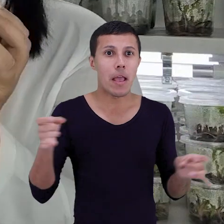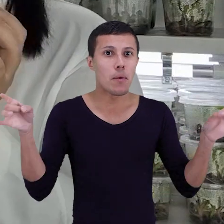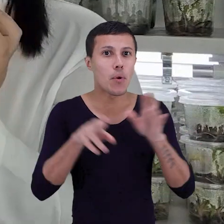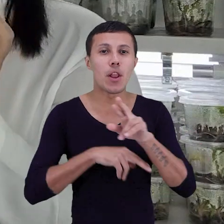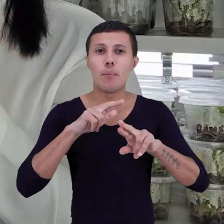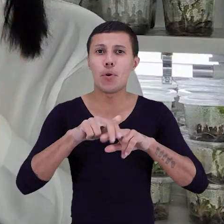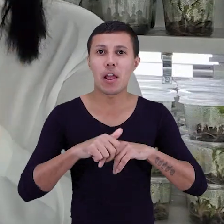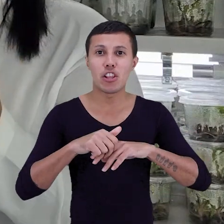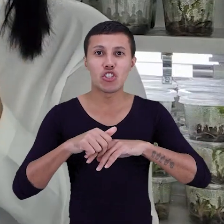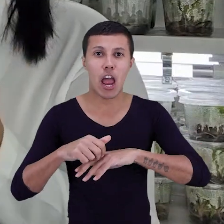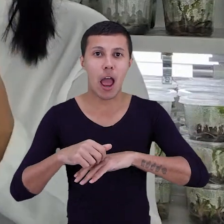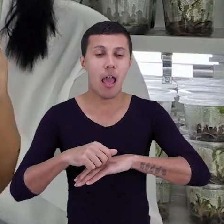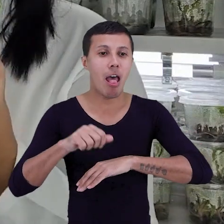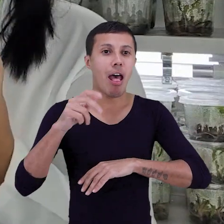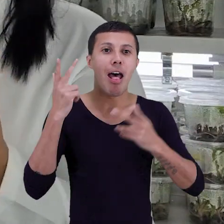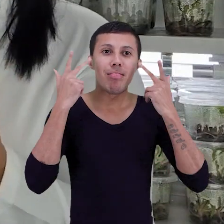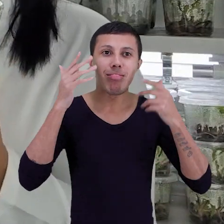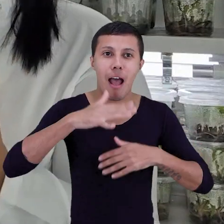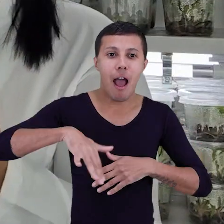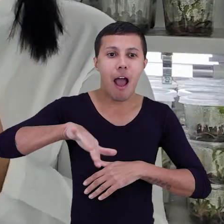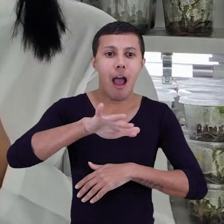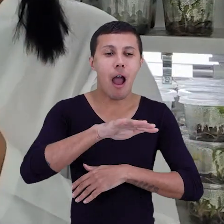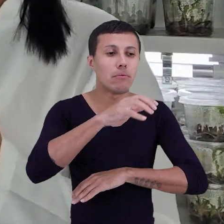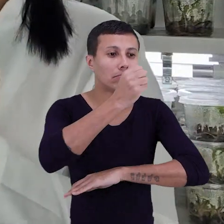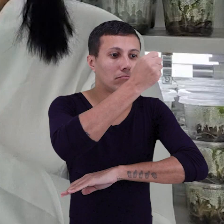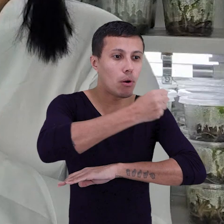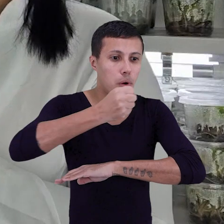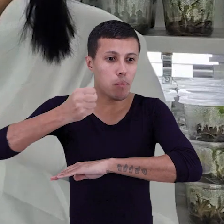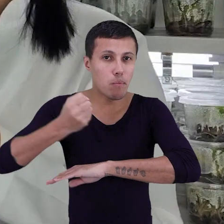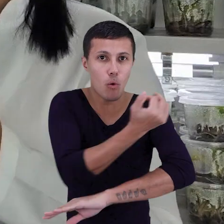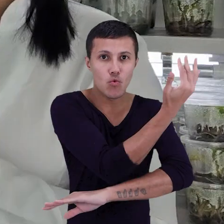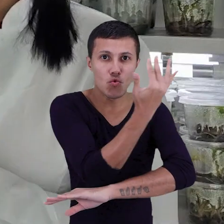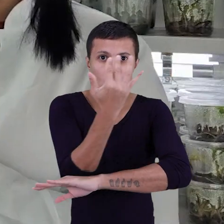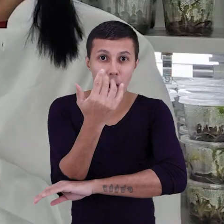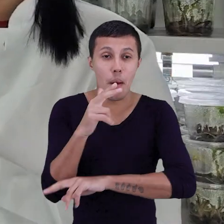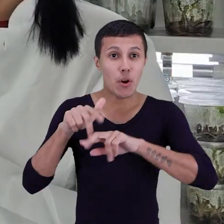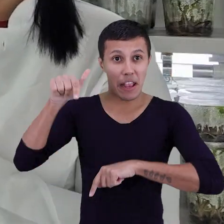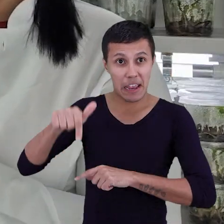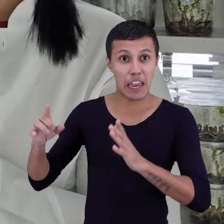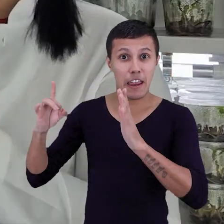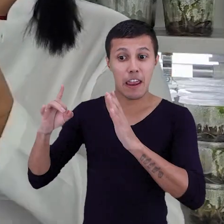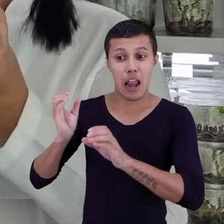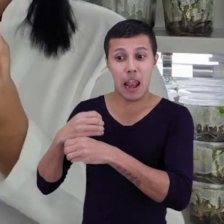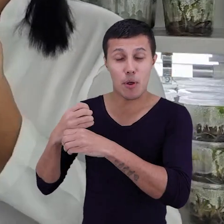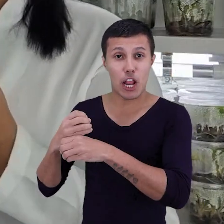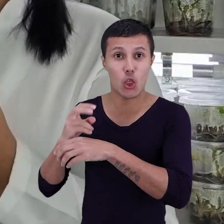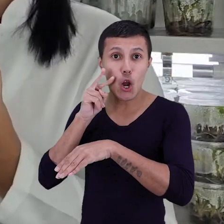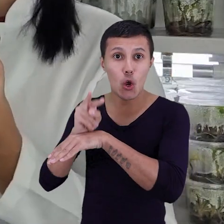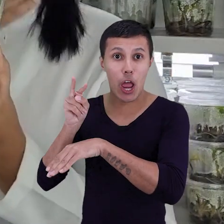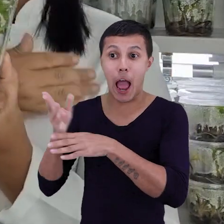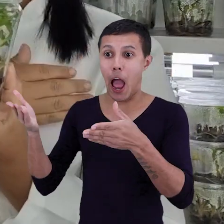ir para o ambiente natural, que é o que a gente chama de aclimatização. Aqui elas foram produzidas num ambiente totalmente artificial e já